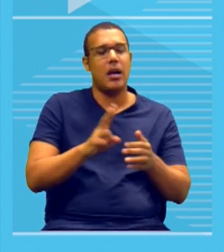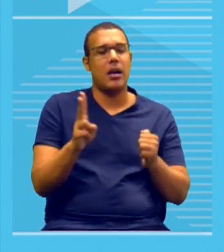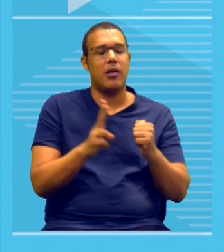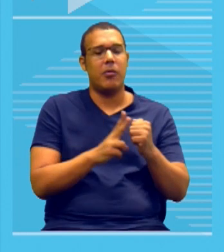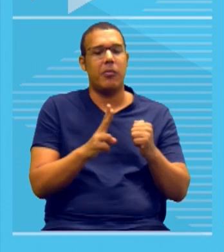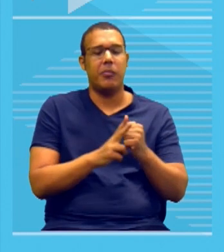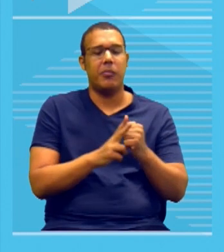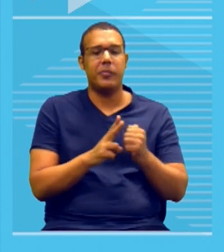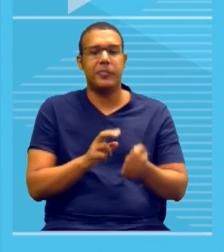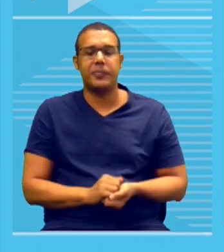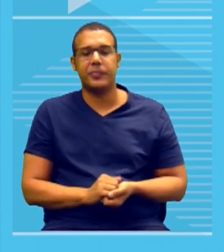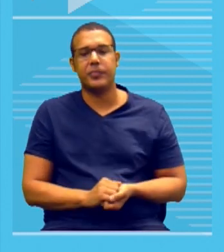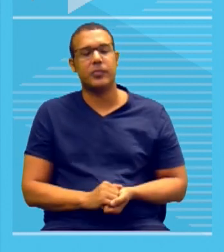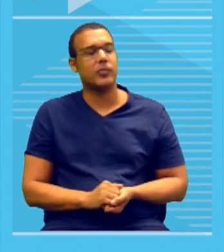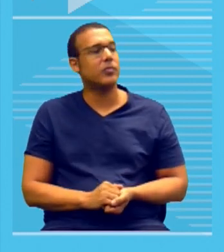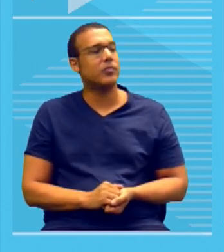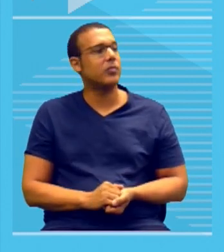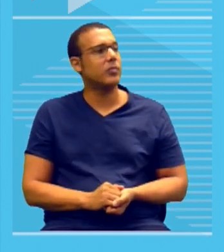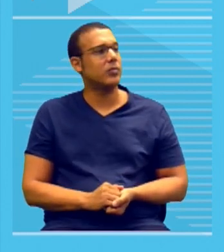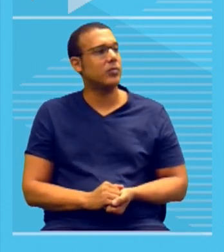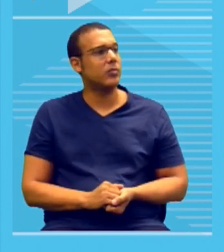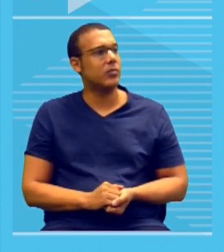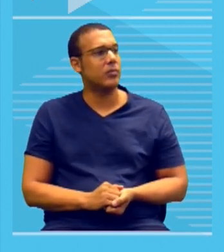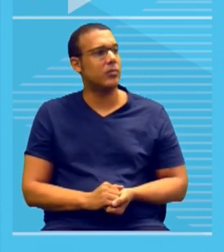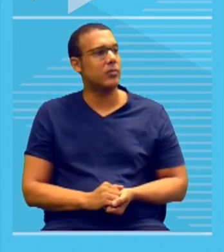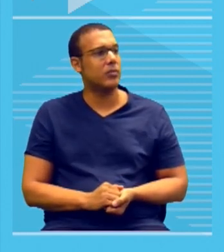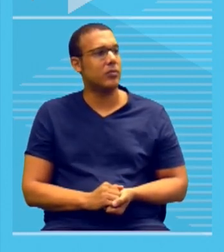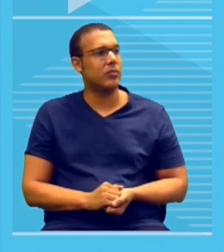verbo então professor